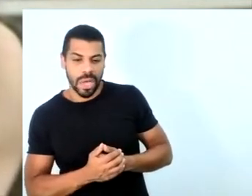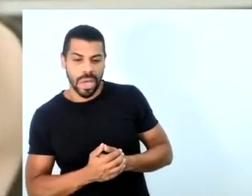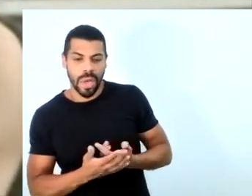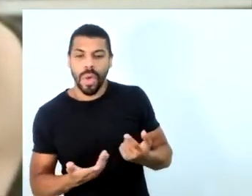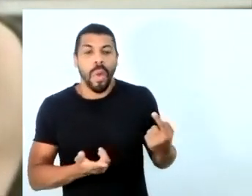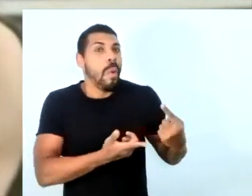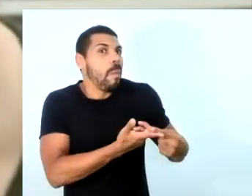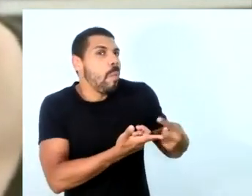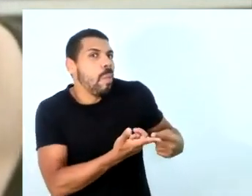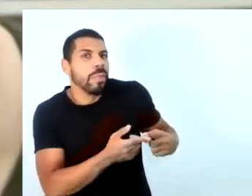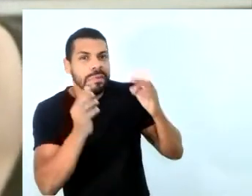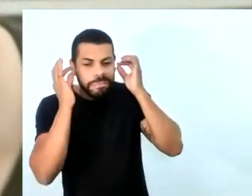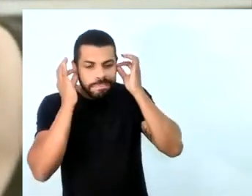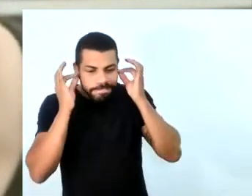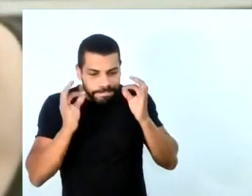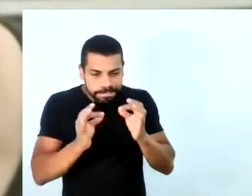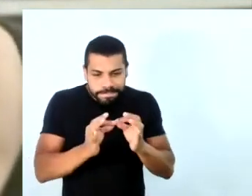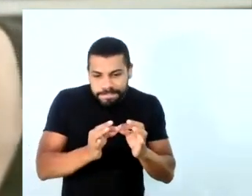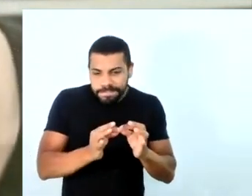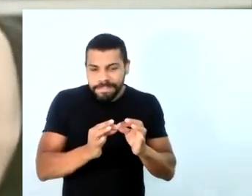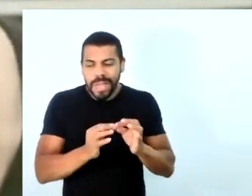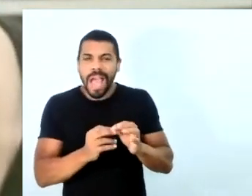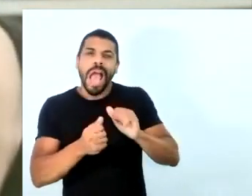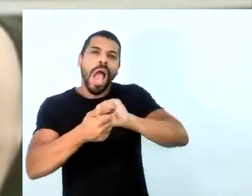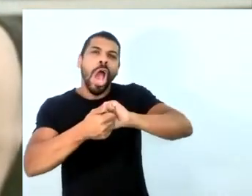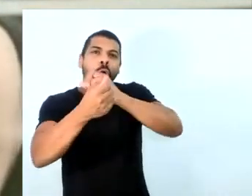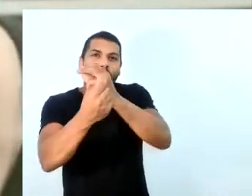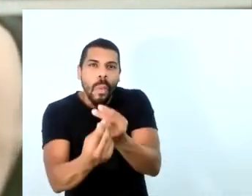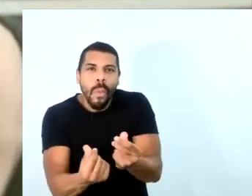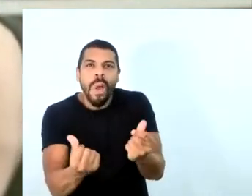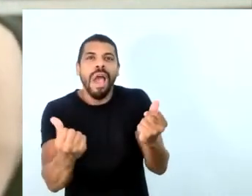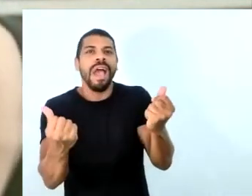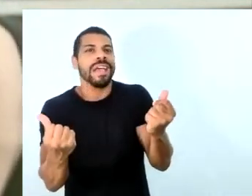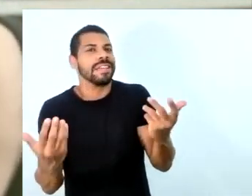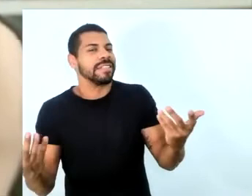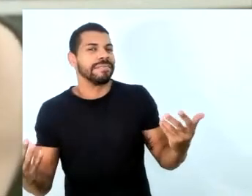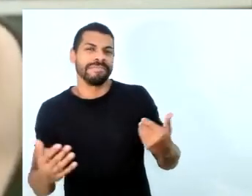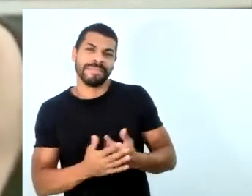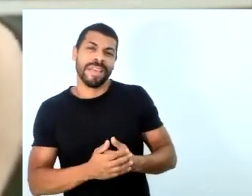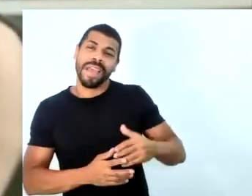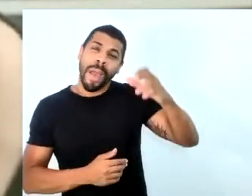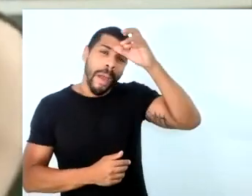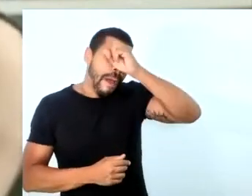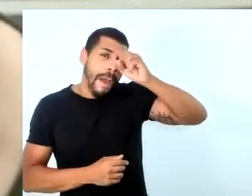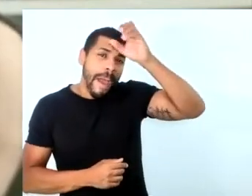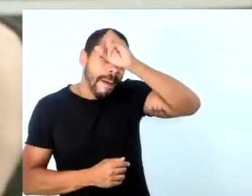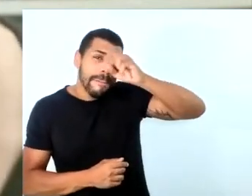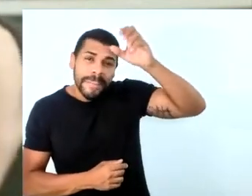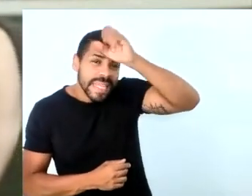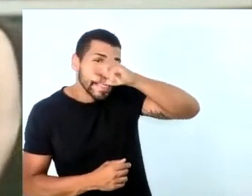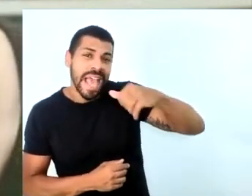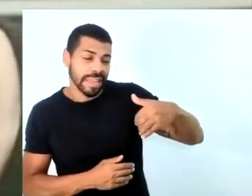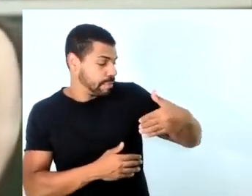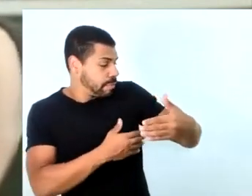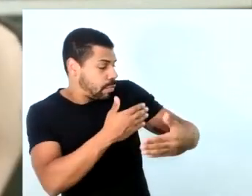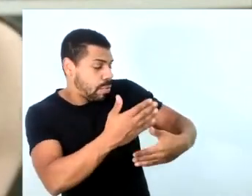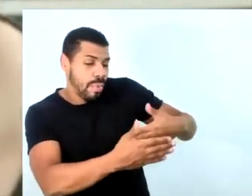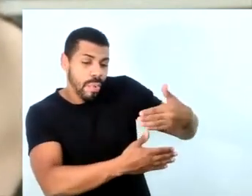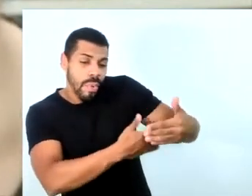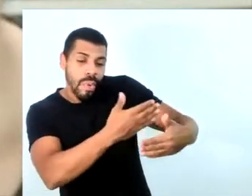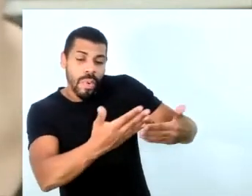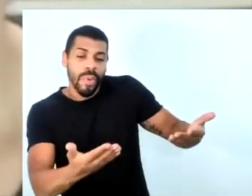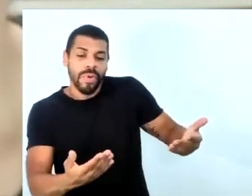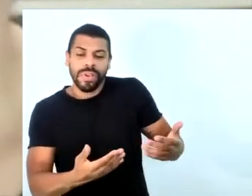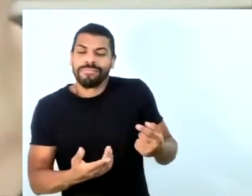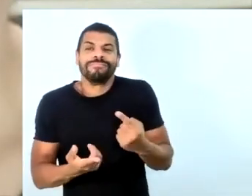não aquele outro? Porque esse aqui tem uma distância, a qualidade não fica eco no meu ouvido. Isso é um aprendizado com o técnico de som. Por que eu